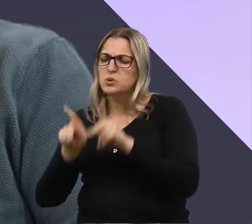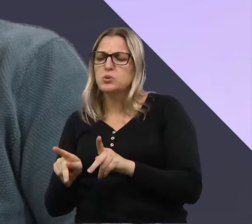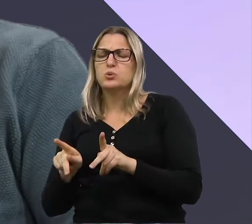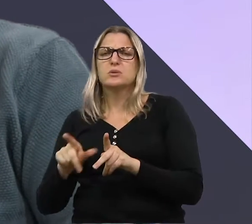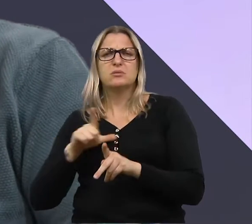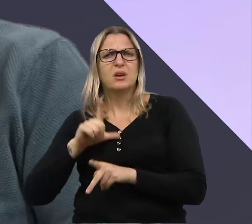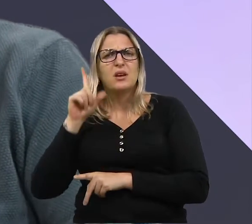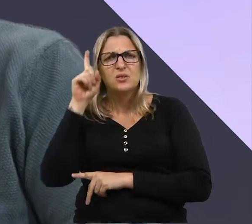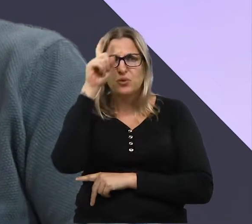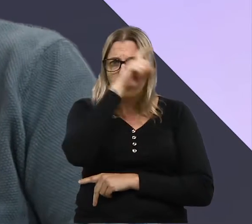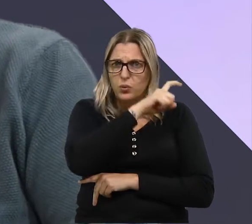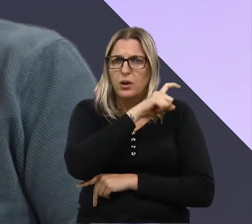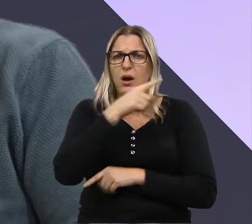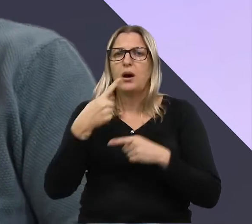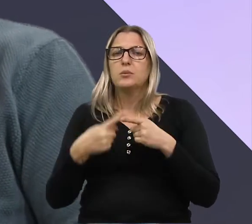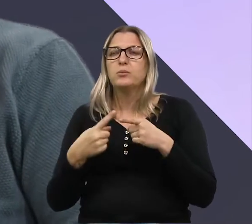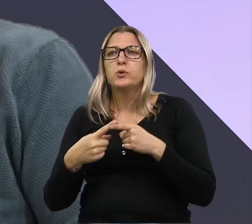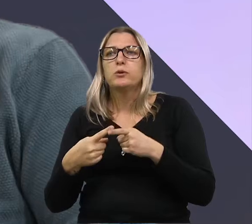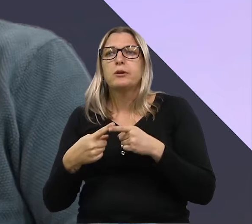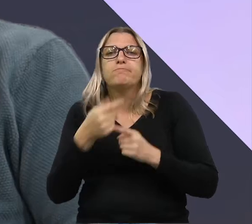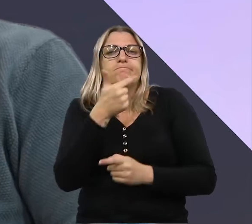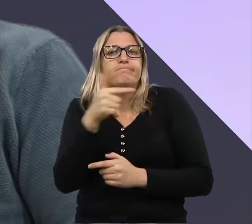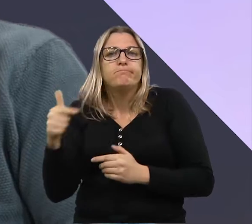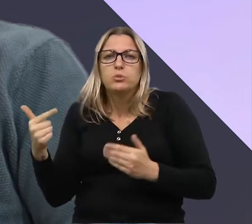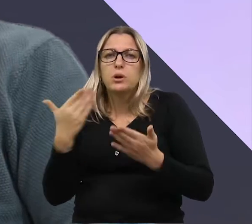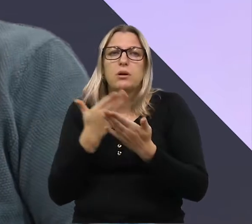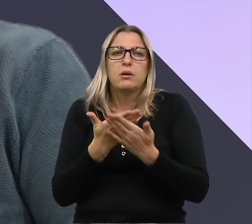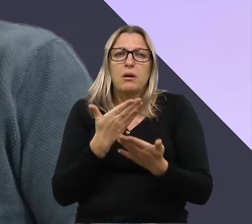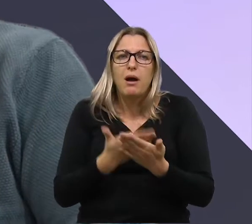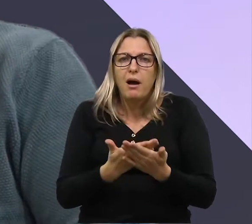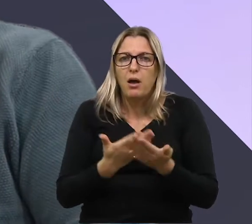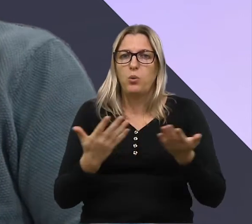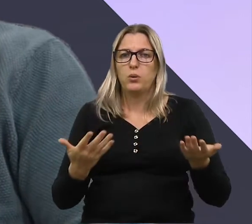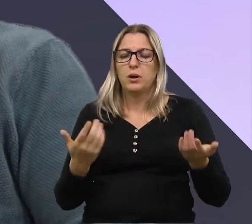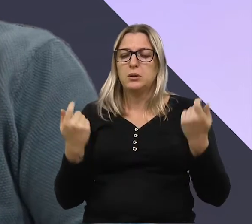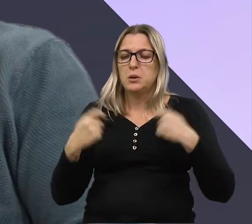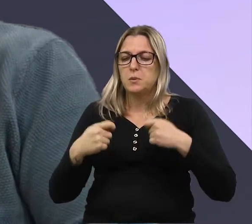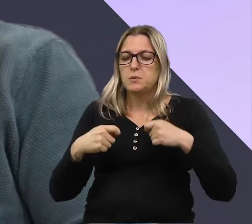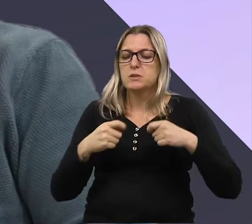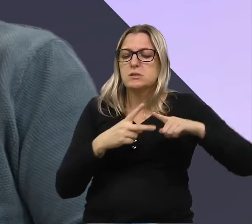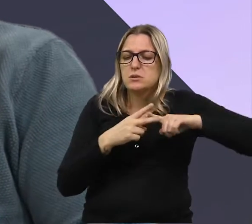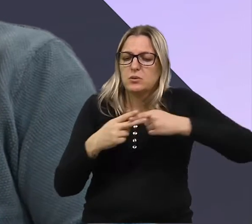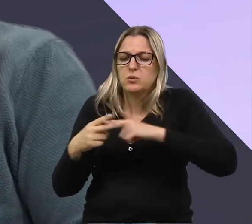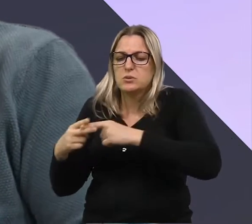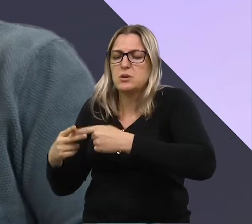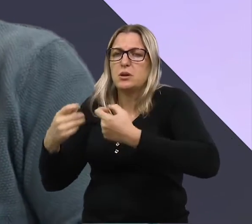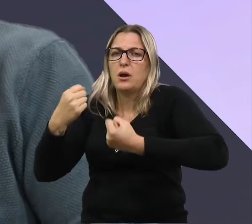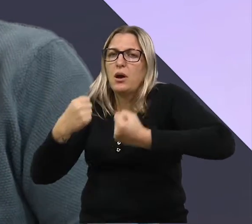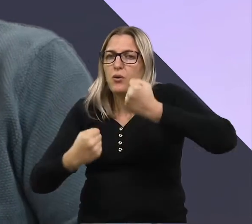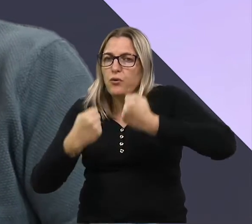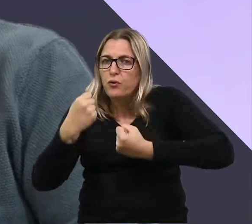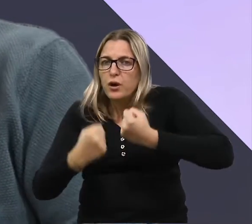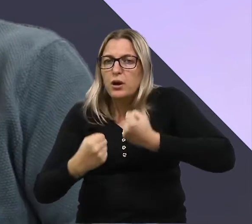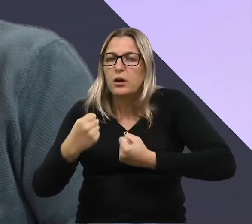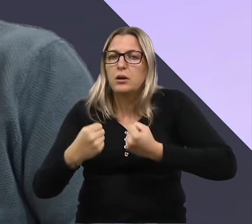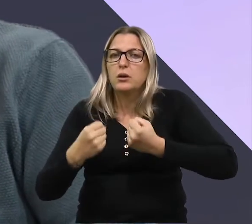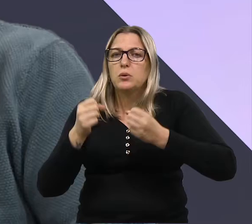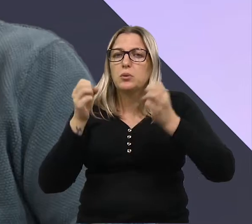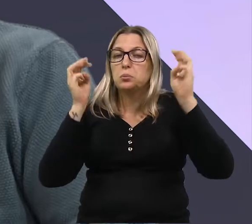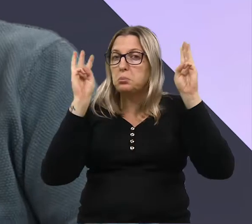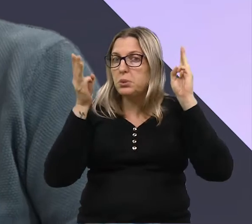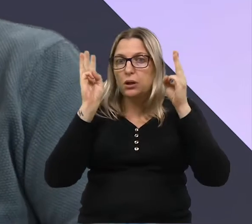para as aulas não inicia eu tenho que fazer uma reforma uma manutenção no veículo tudo isso é